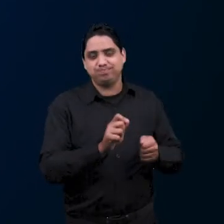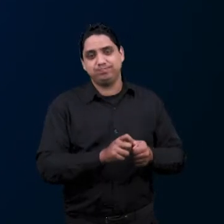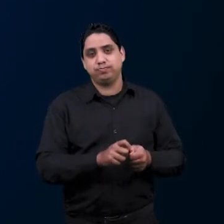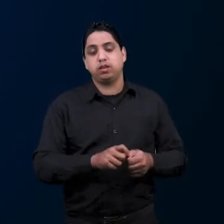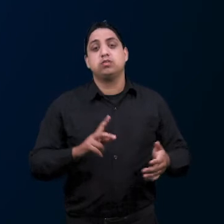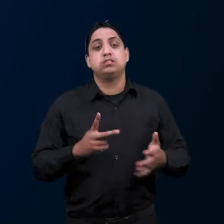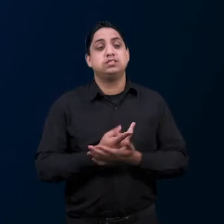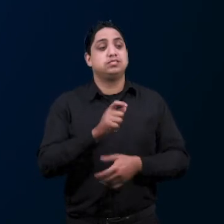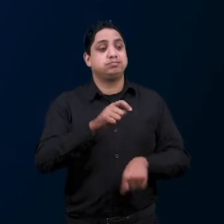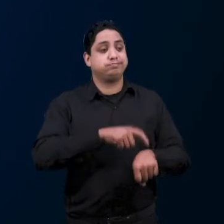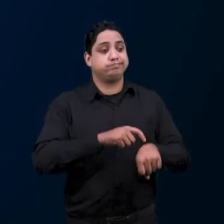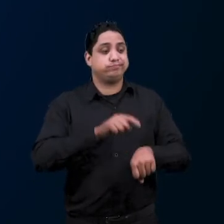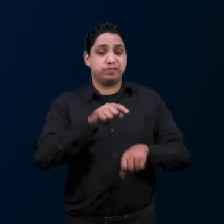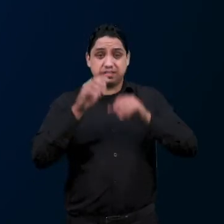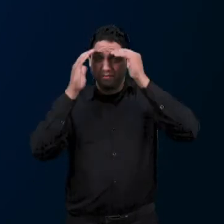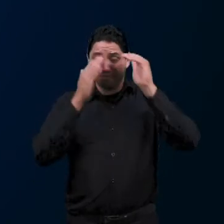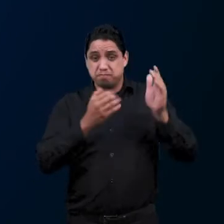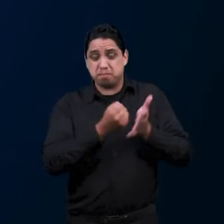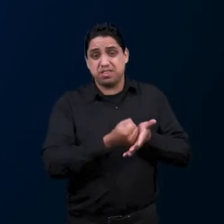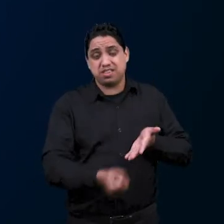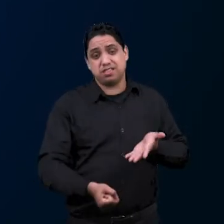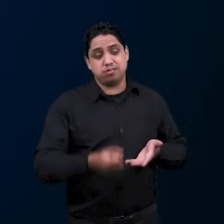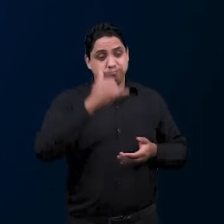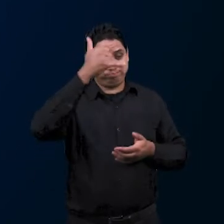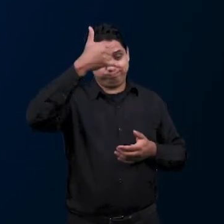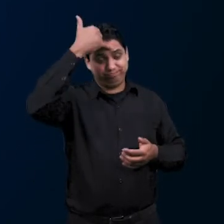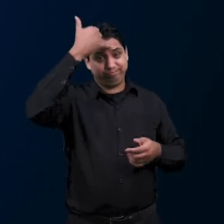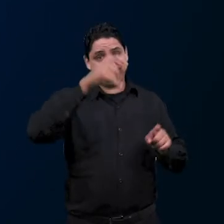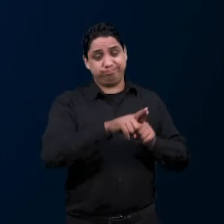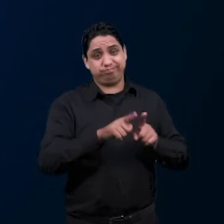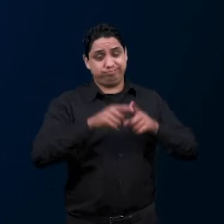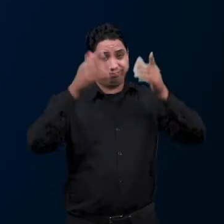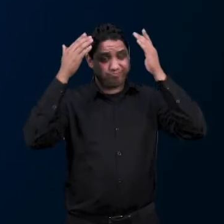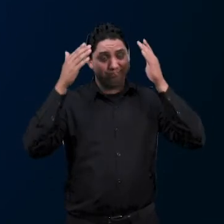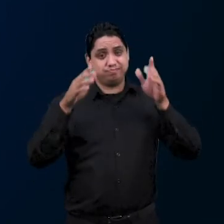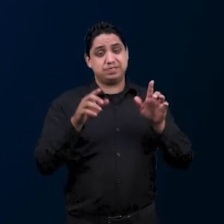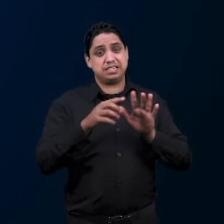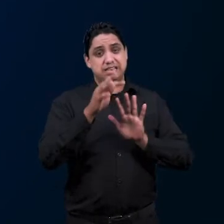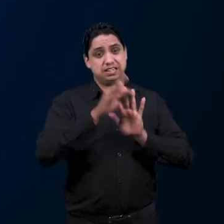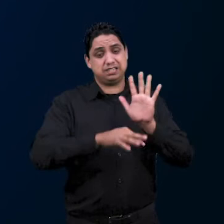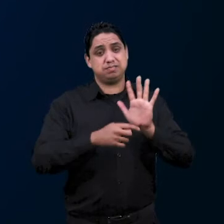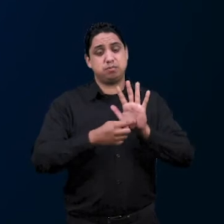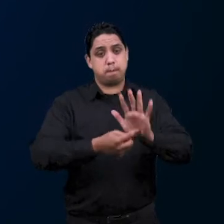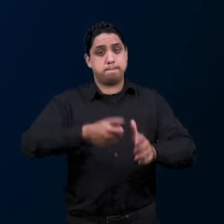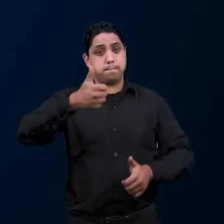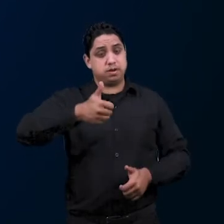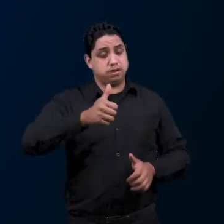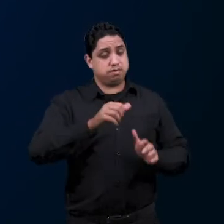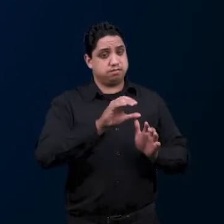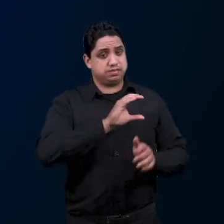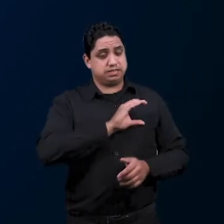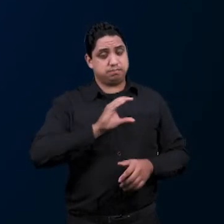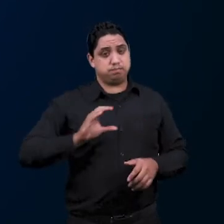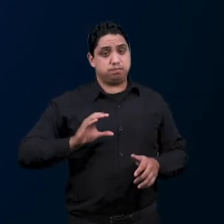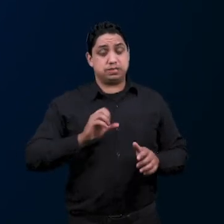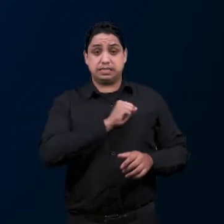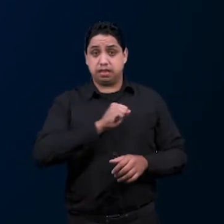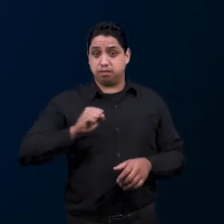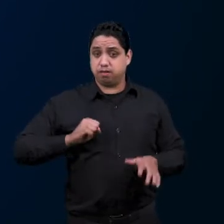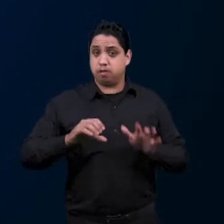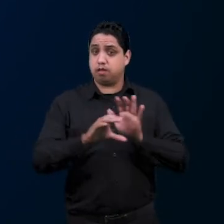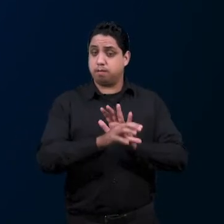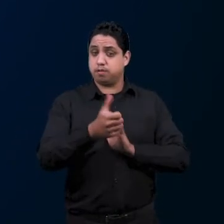ao desobedecer, perdeu a unção do Espírito Santo e seu reinado, conforme texto em 1 Samuel, capítulo